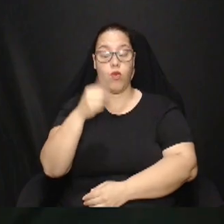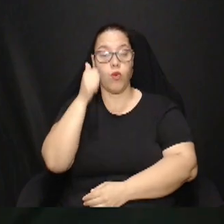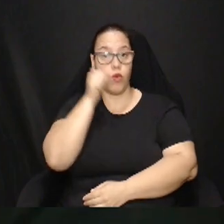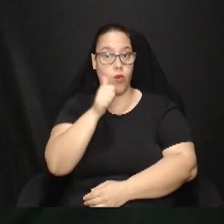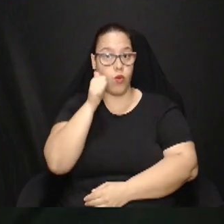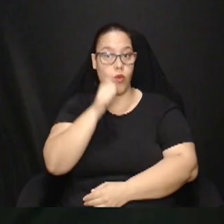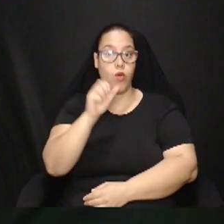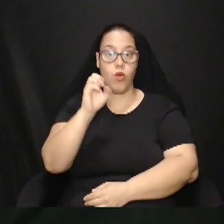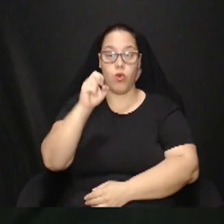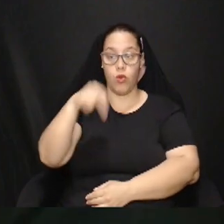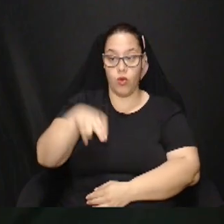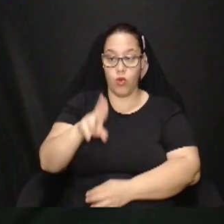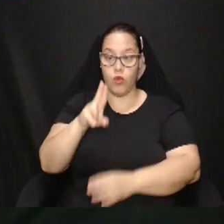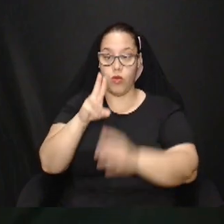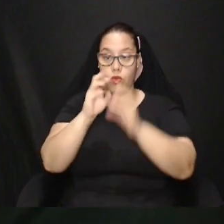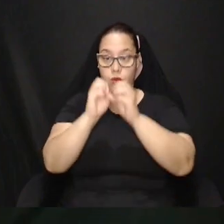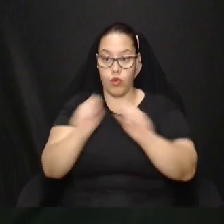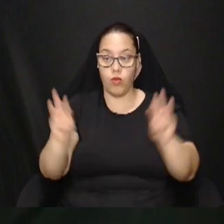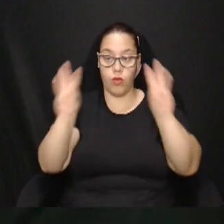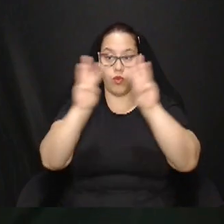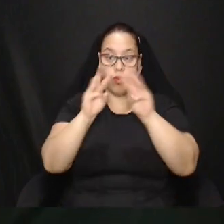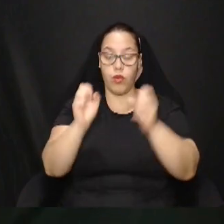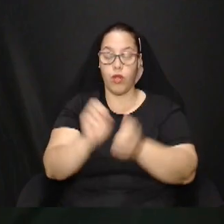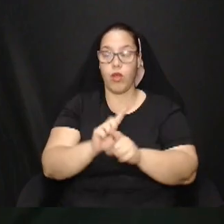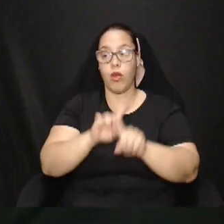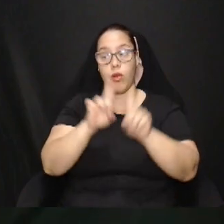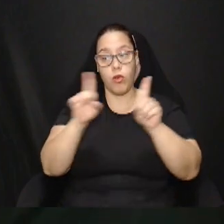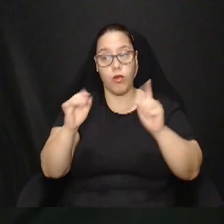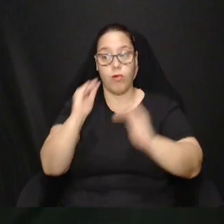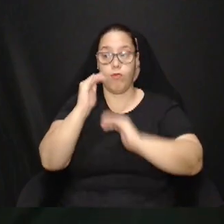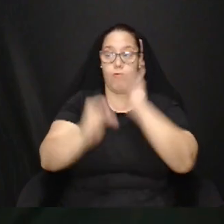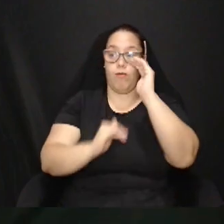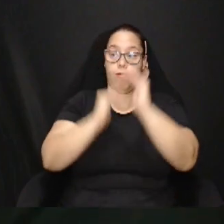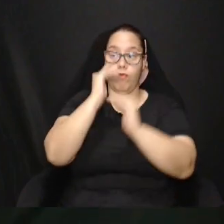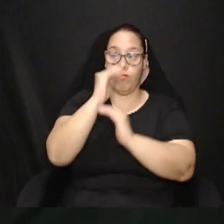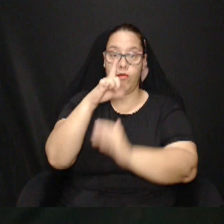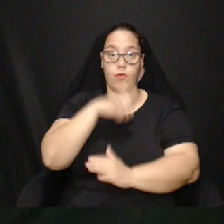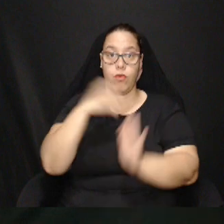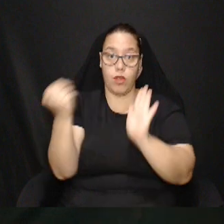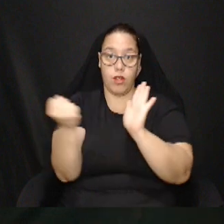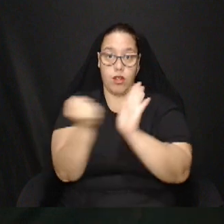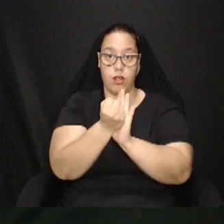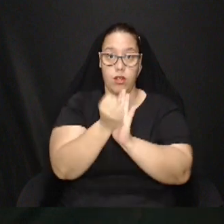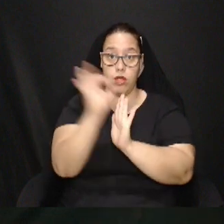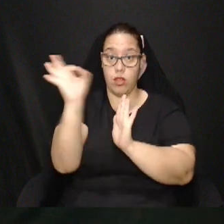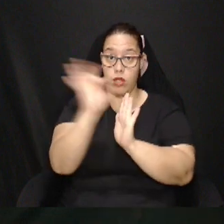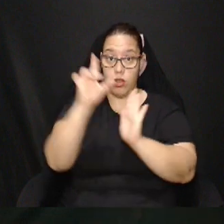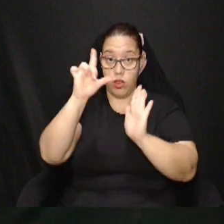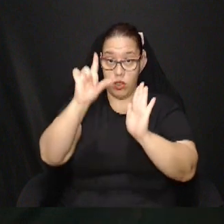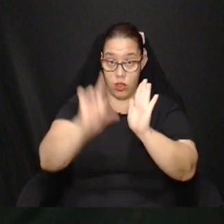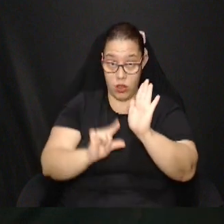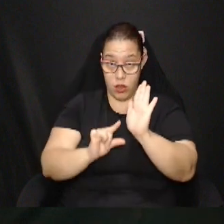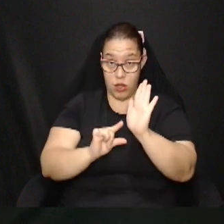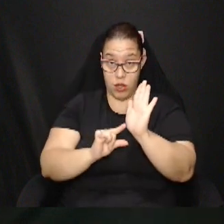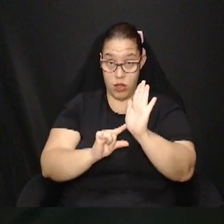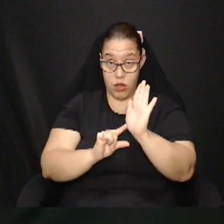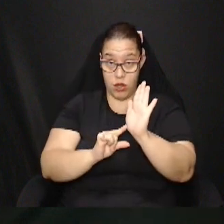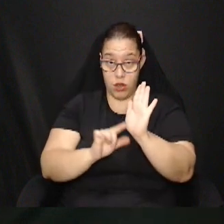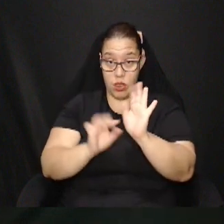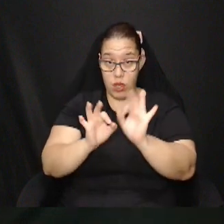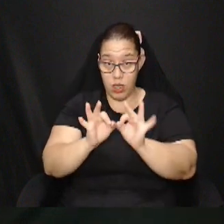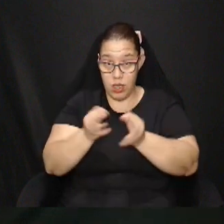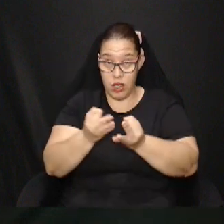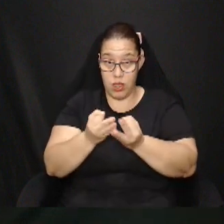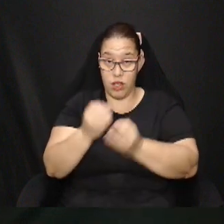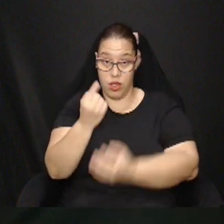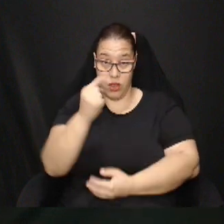Países desenvolvidos e em desenvolvimento têm registrado taxas aí abaixo desse mínimo, em torno de